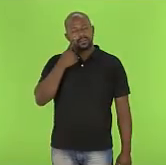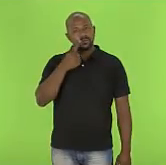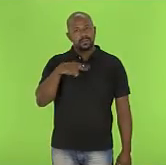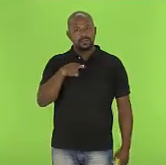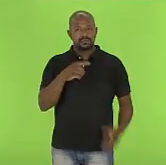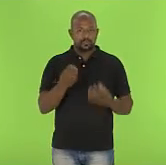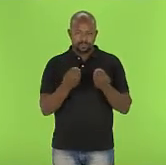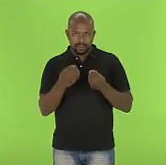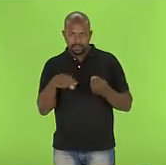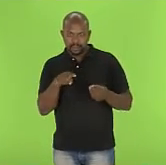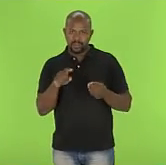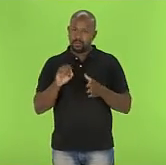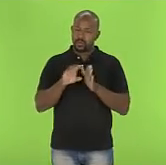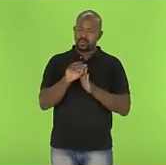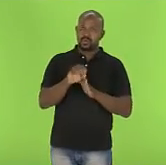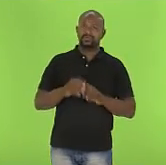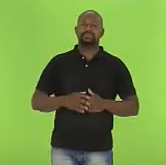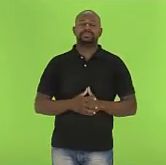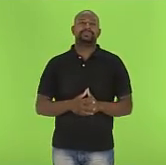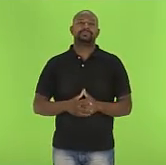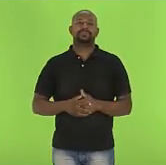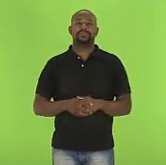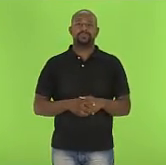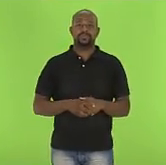Vamos ver como é que fica no YouTube, né?